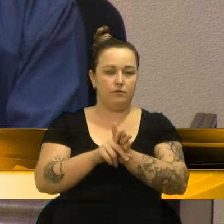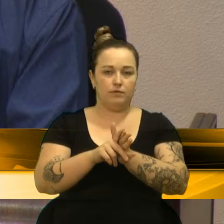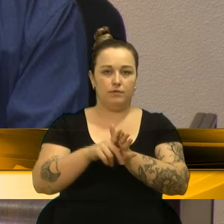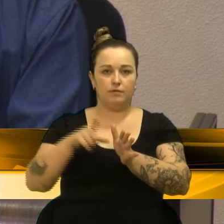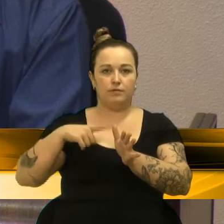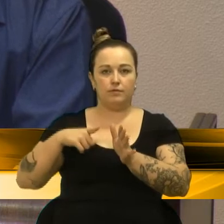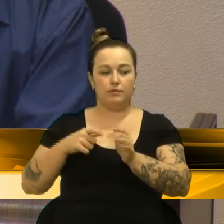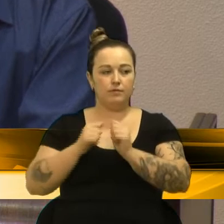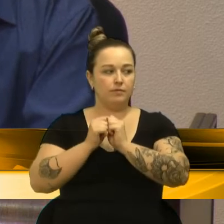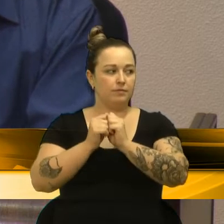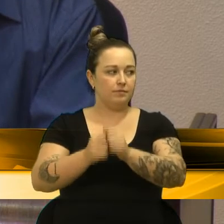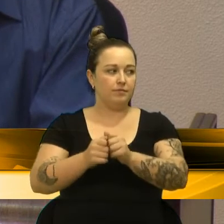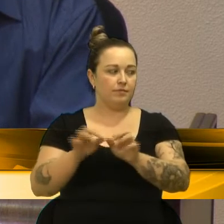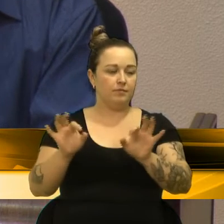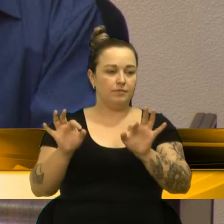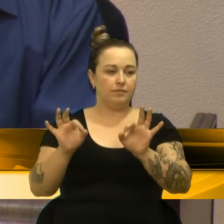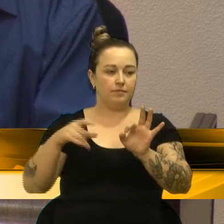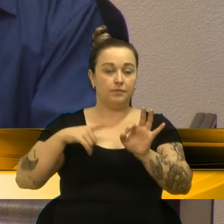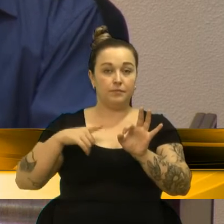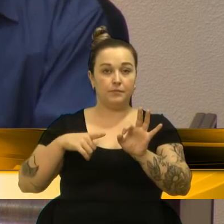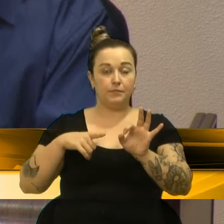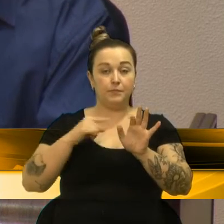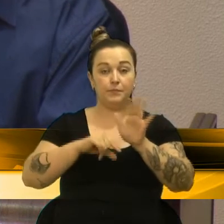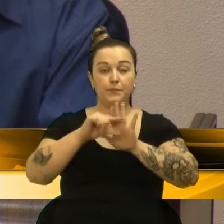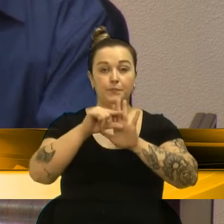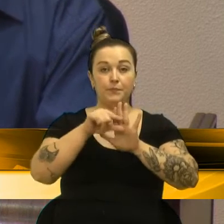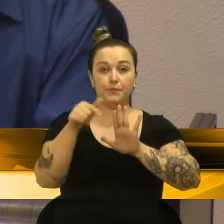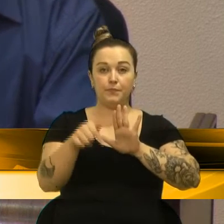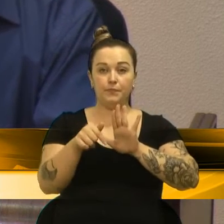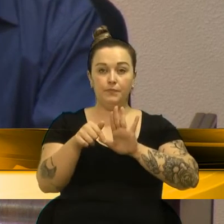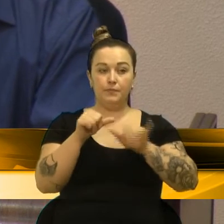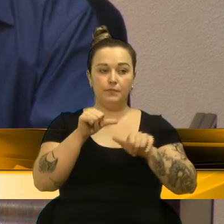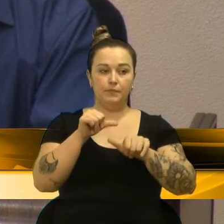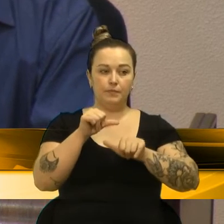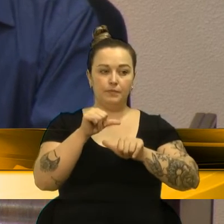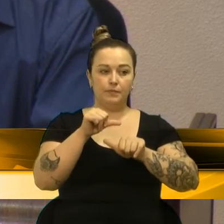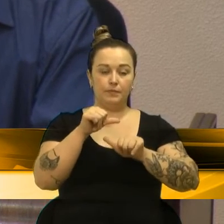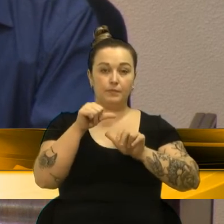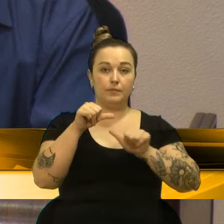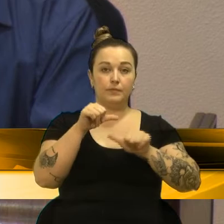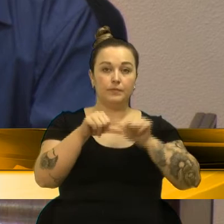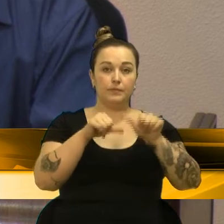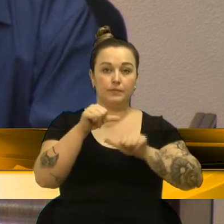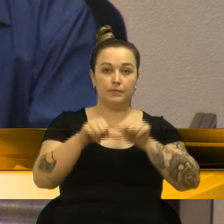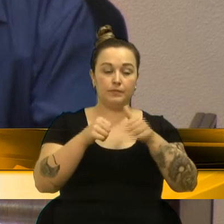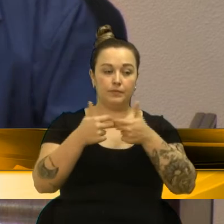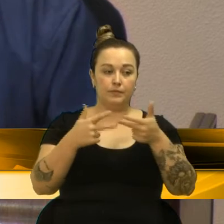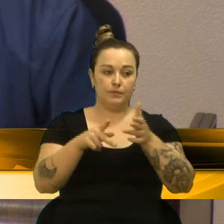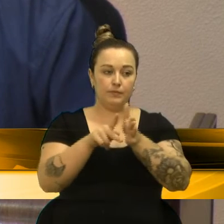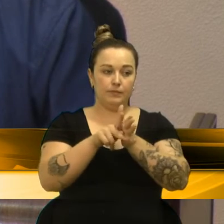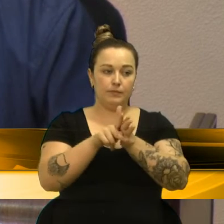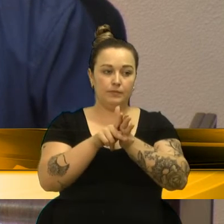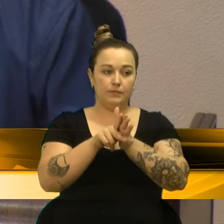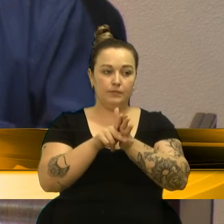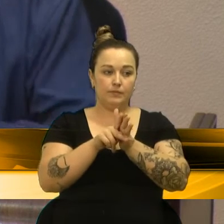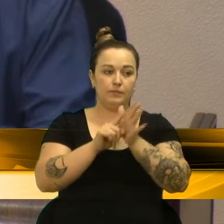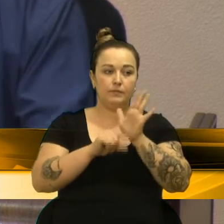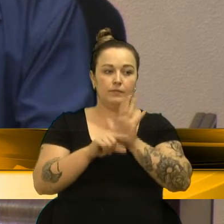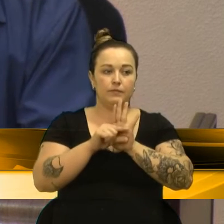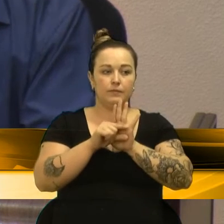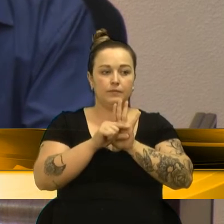termos previstos nesse artigo. Inciso 7º. As alterações envolvendo o CMS, incluído seu regimento interno,